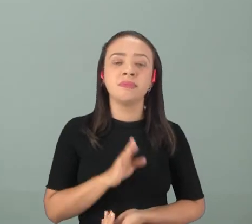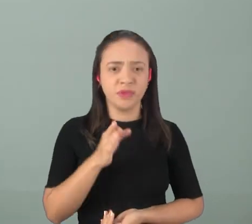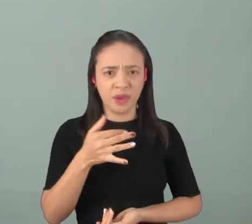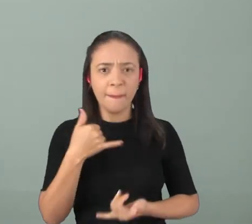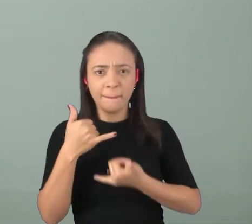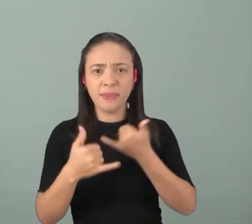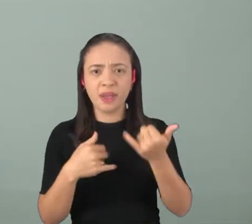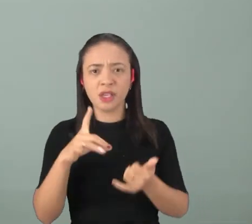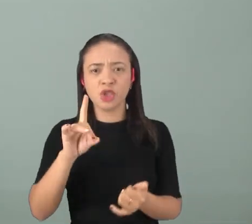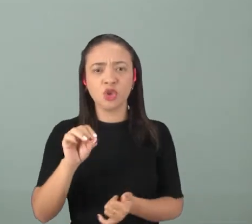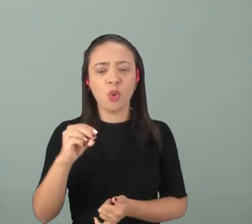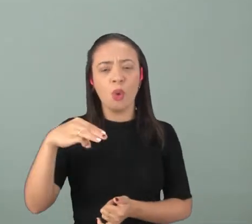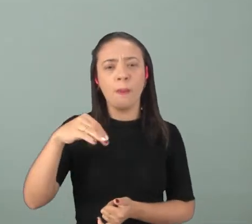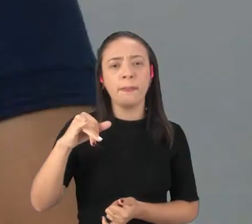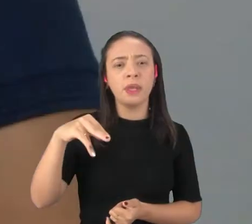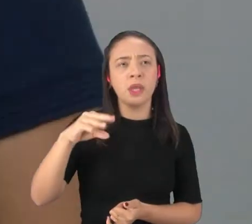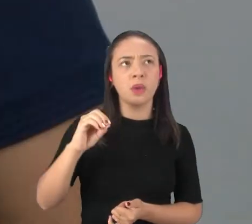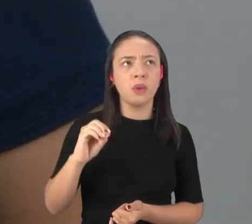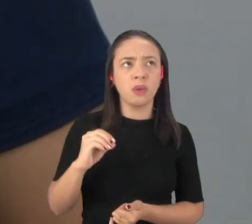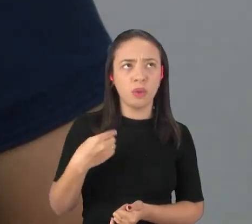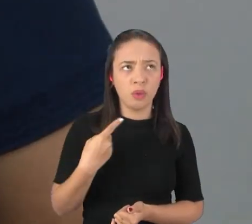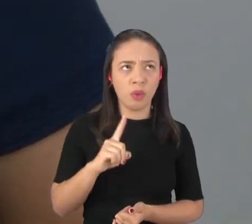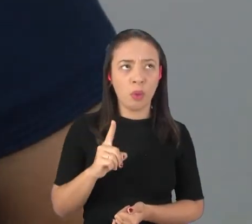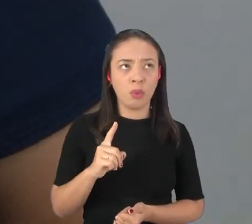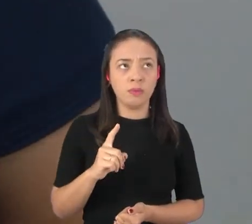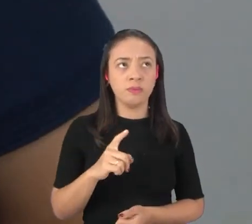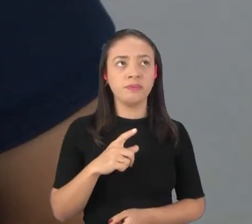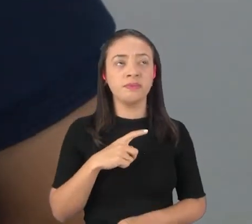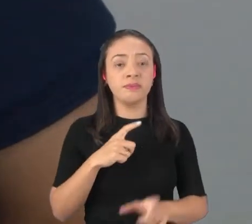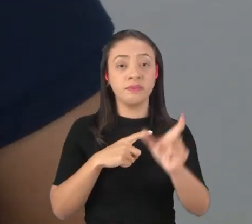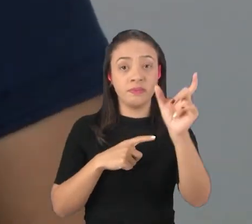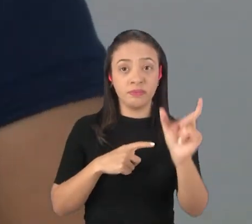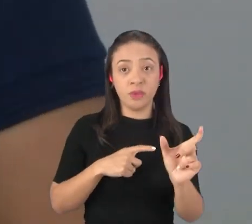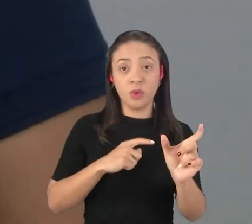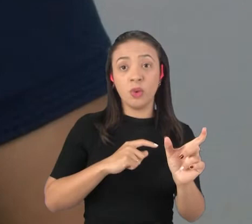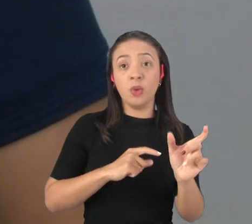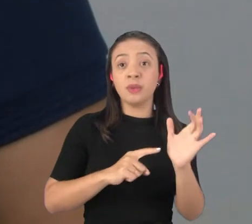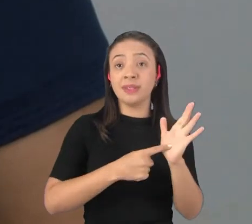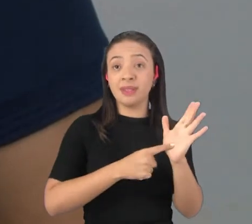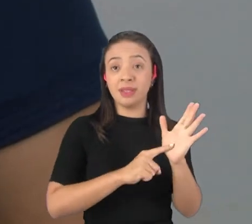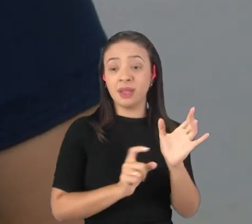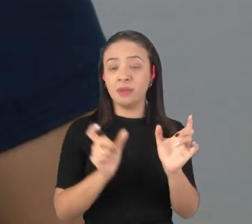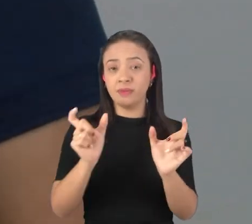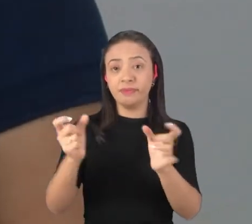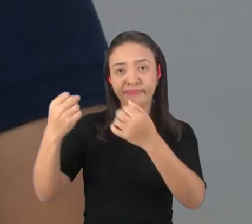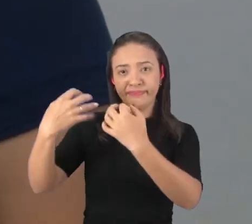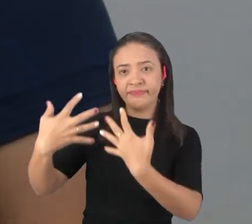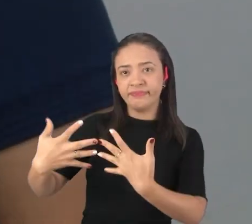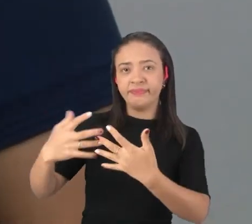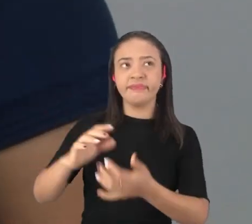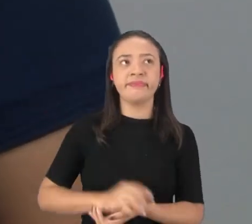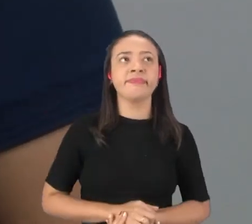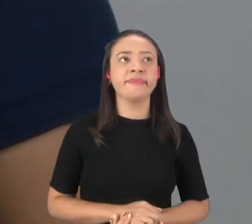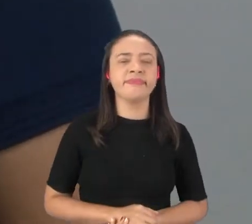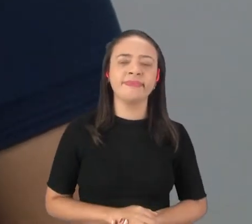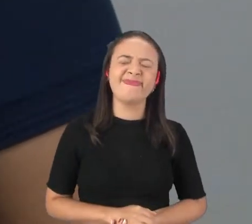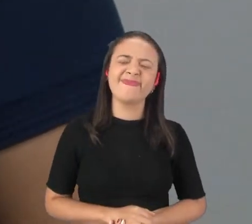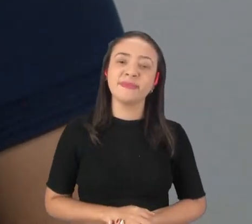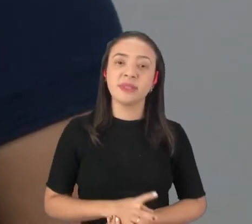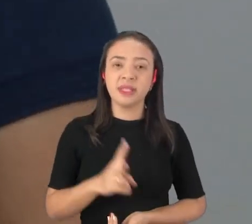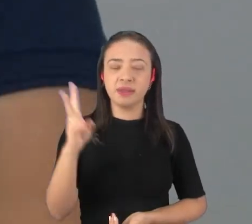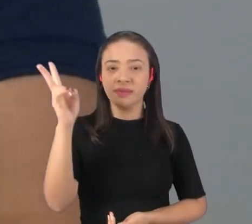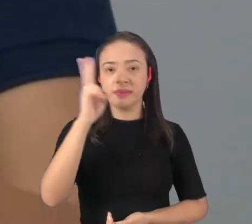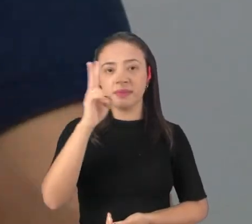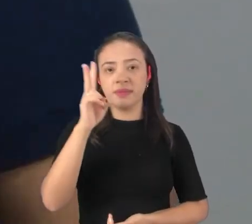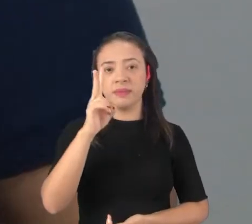dominó? Um lado tem o sinal de pontuação e aqui tem uma explicação. Um sinal puxa o outro, tá? Mas essa explicação, lembrando,